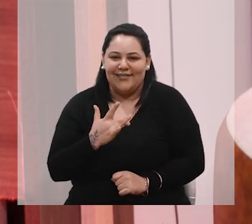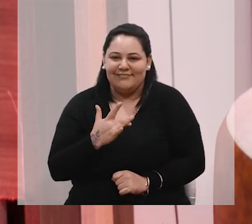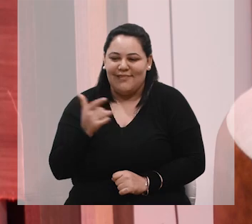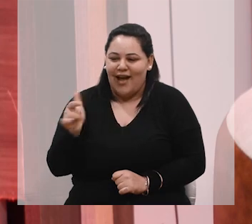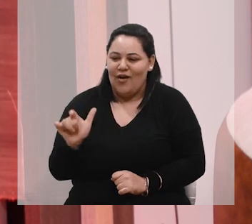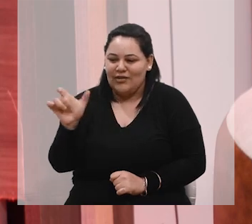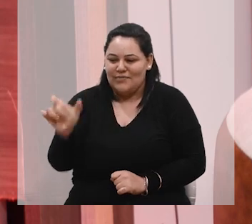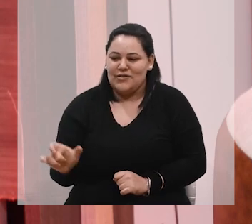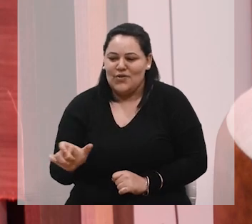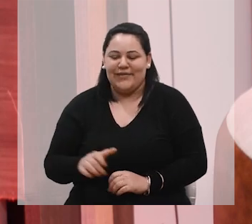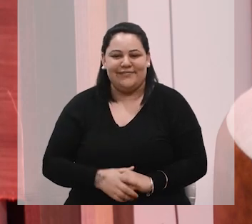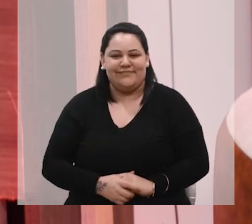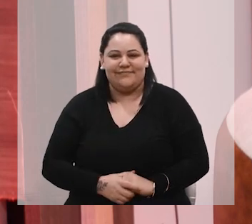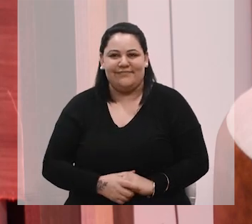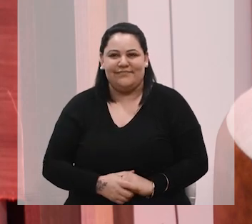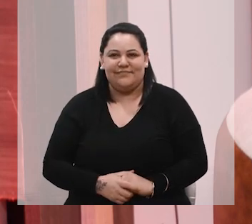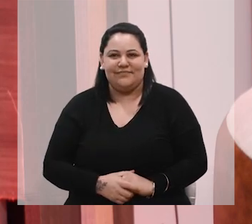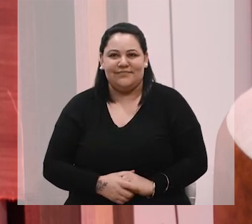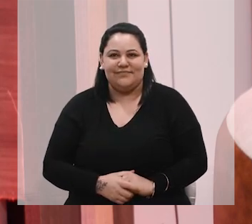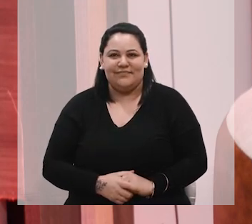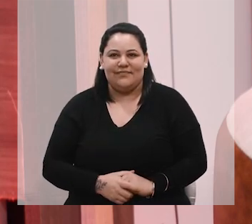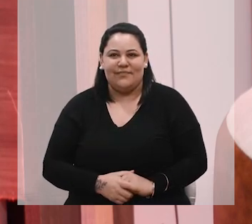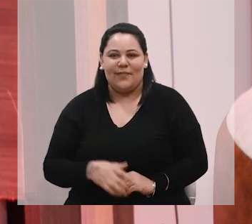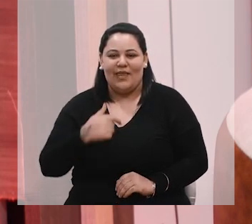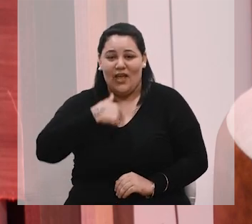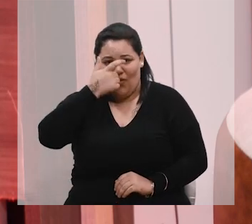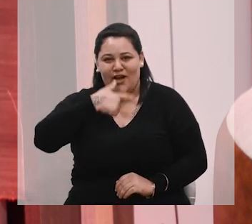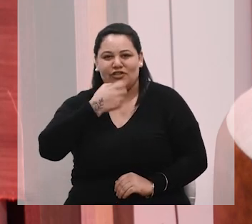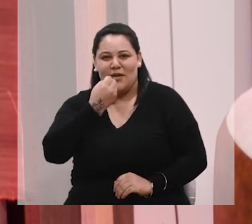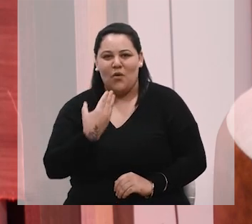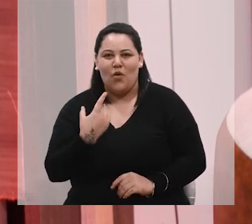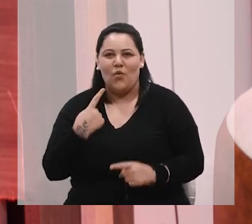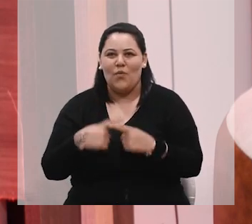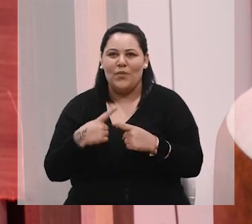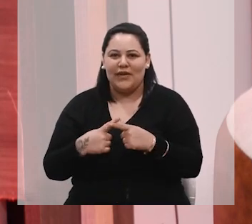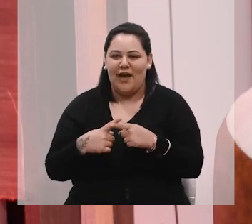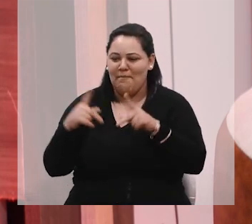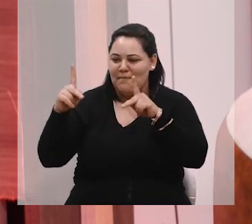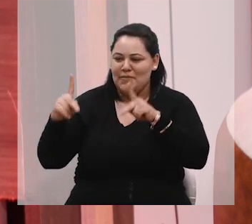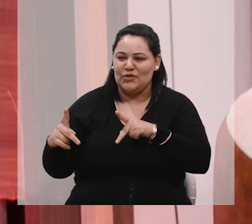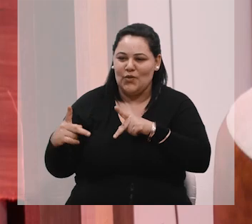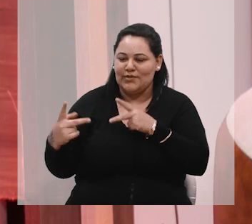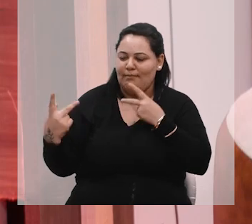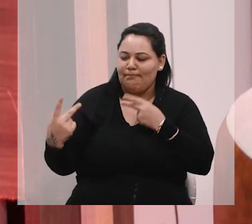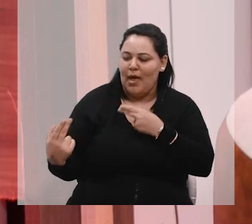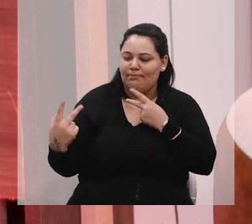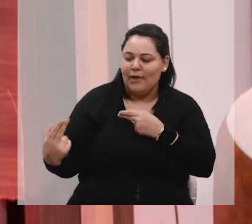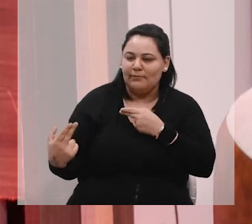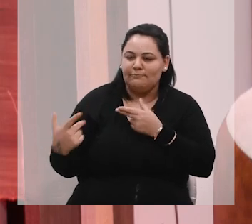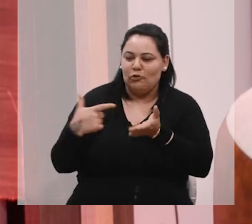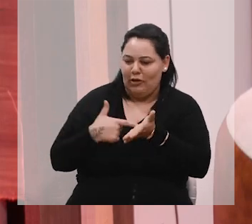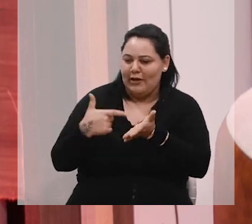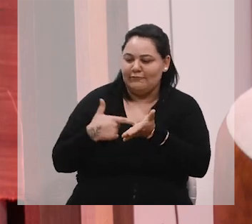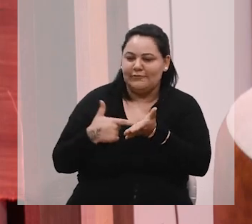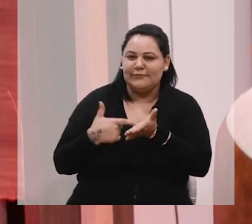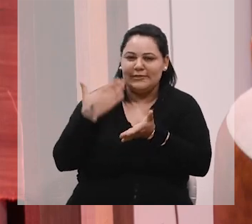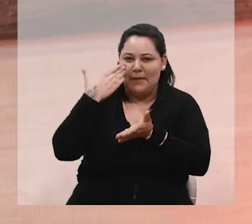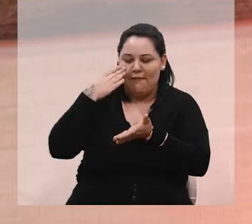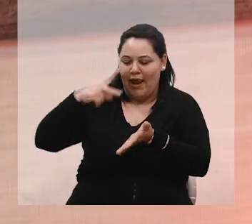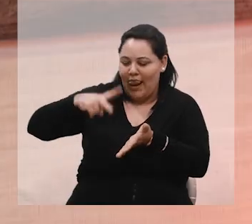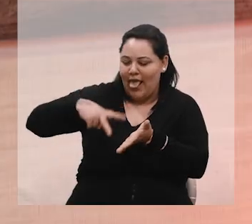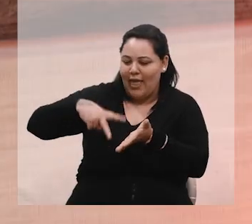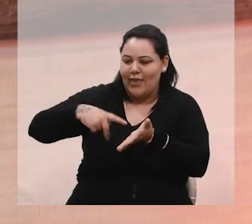né? Eu acho que funciona quando causa uma identificação, é legal porque isso. Eu, como leitor, fui nessa linha